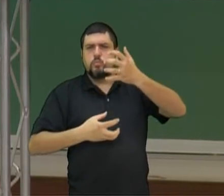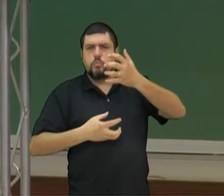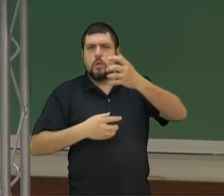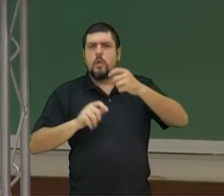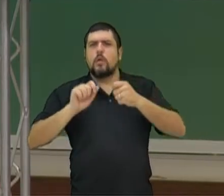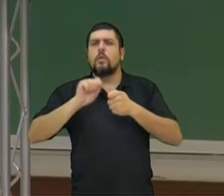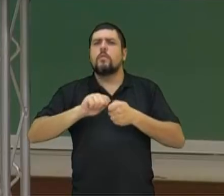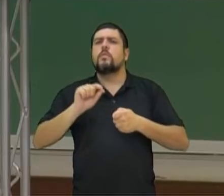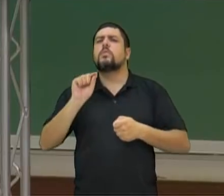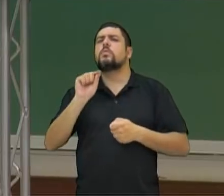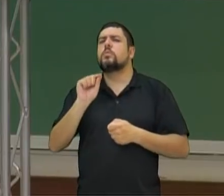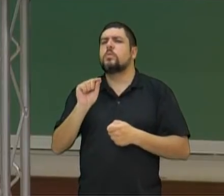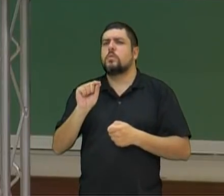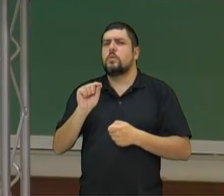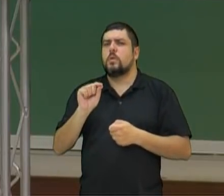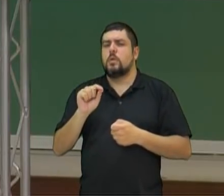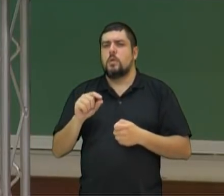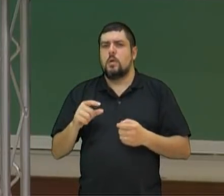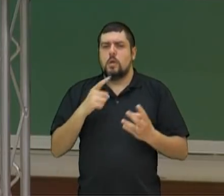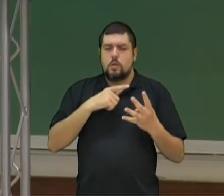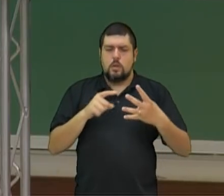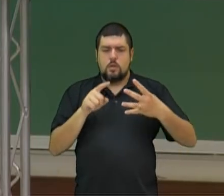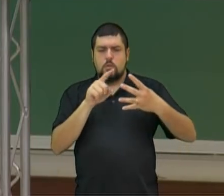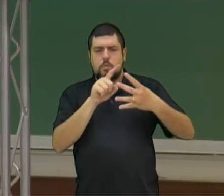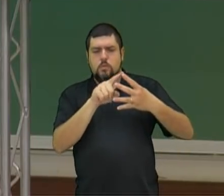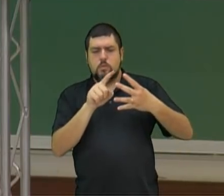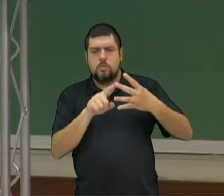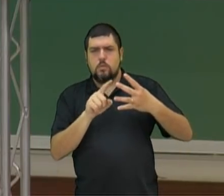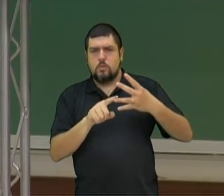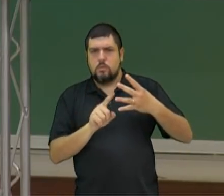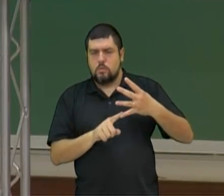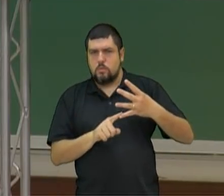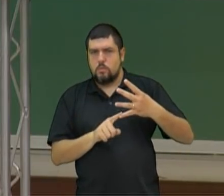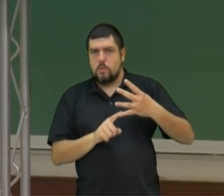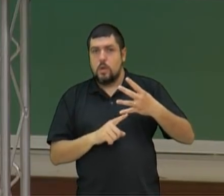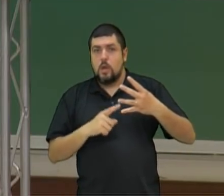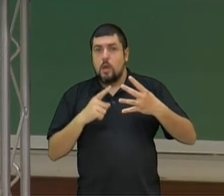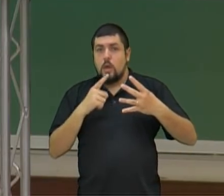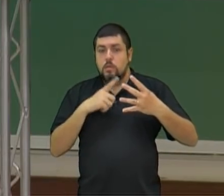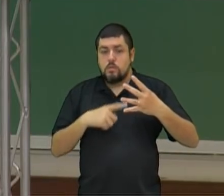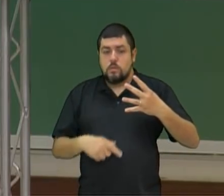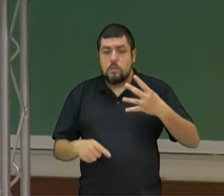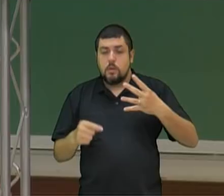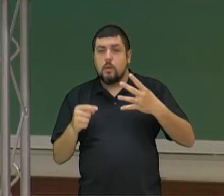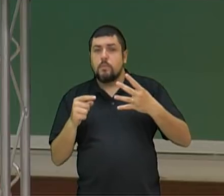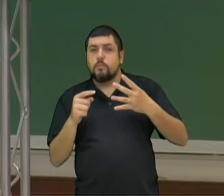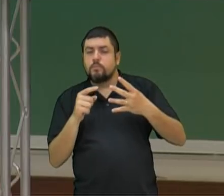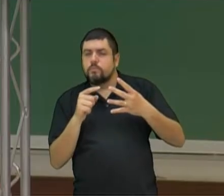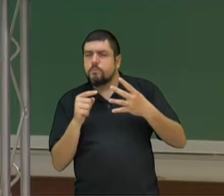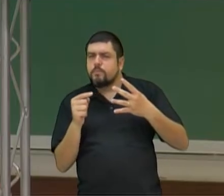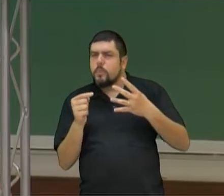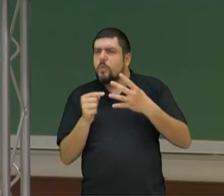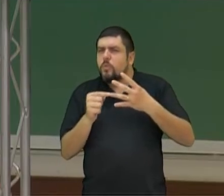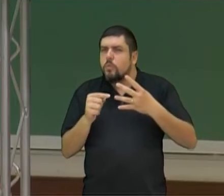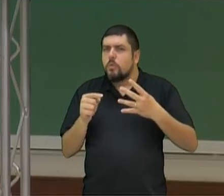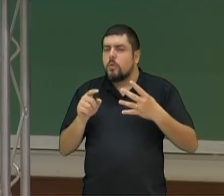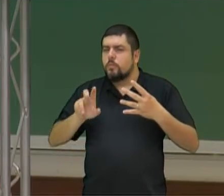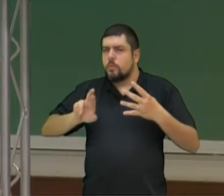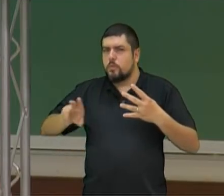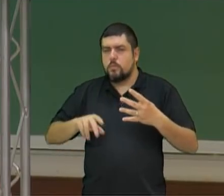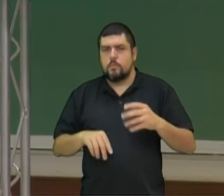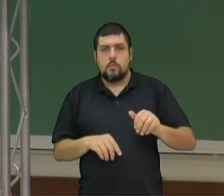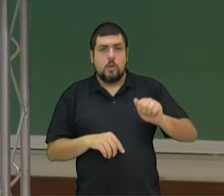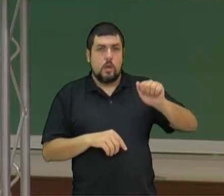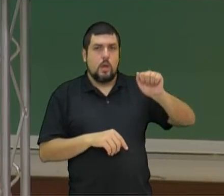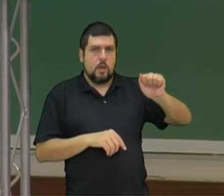vertebral. Das 4 funções, uma não é dela. E você tem que localizar essa. Então, letra